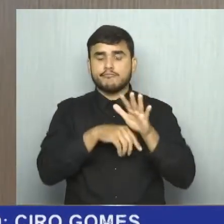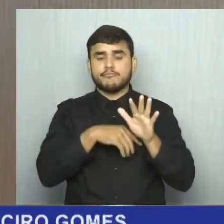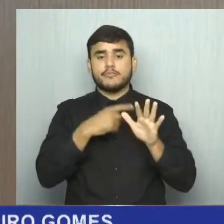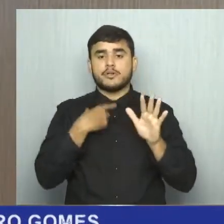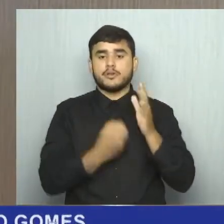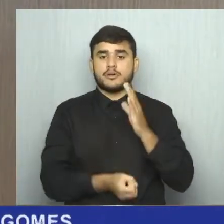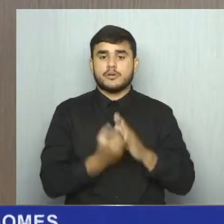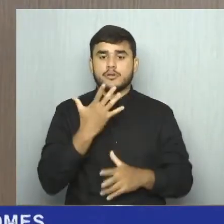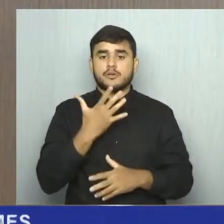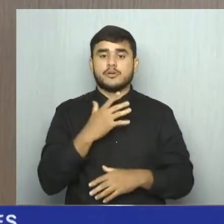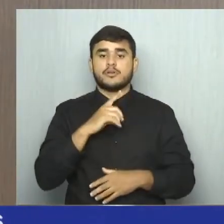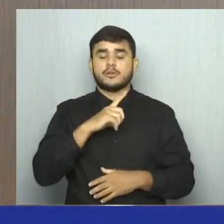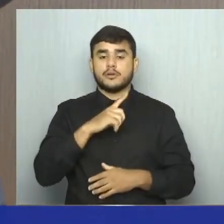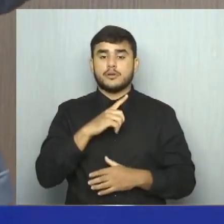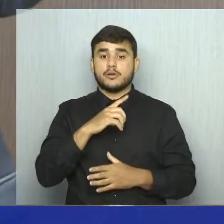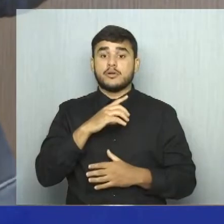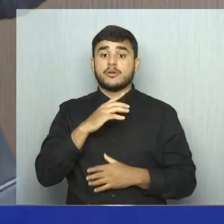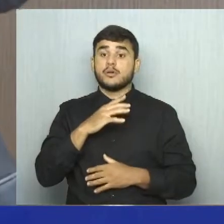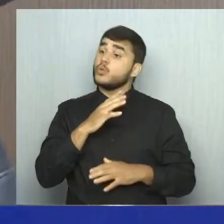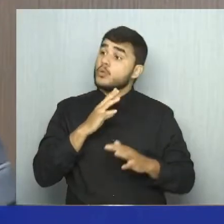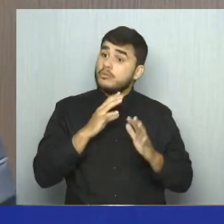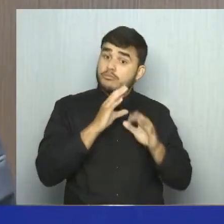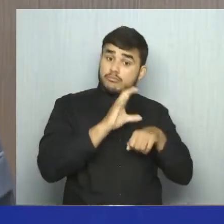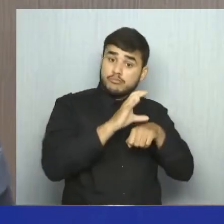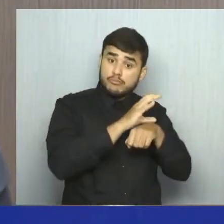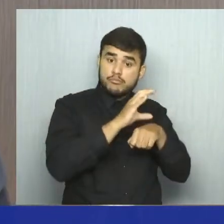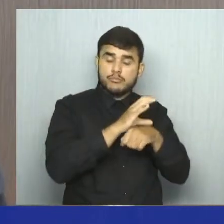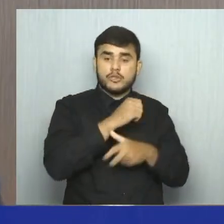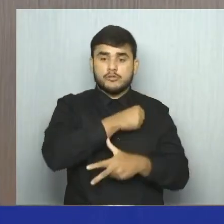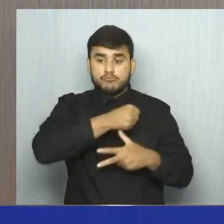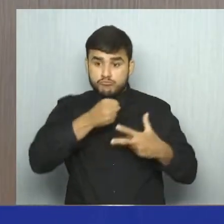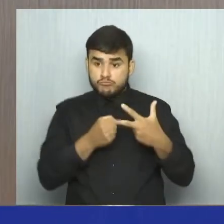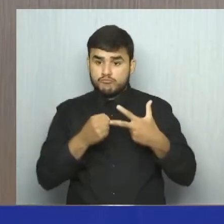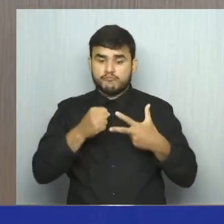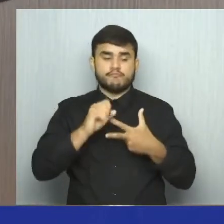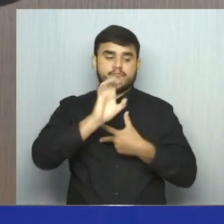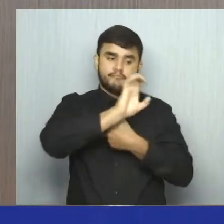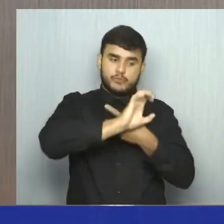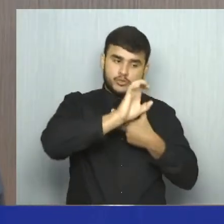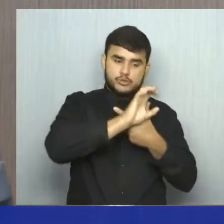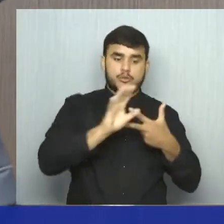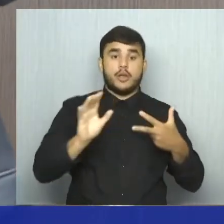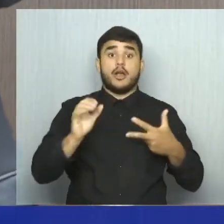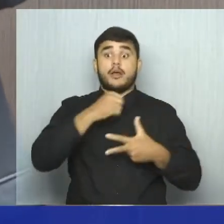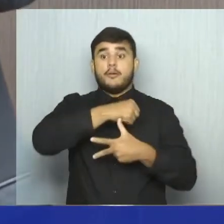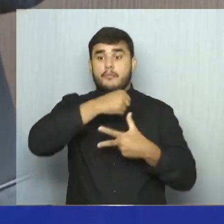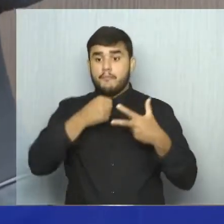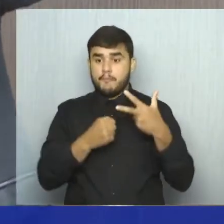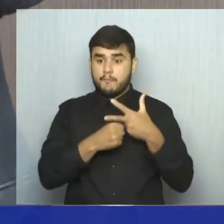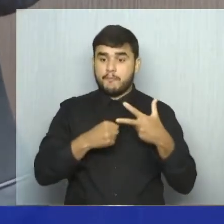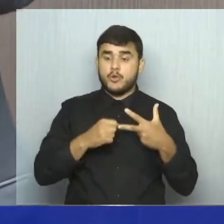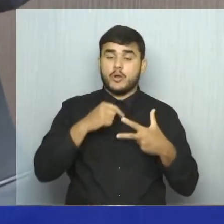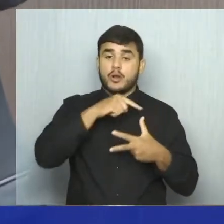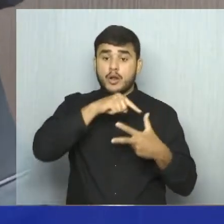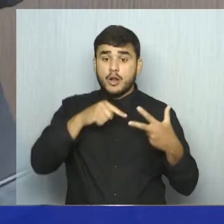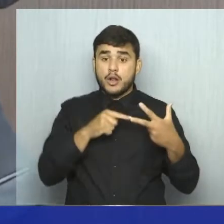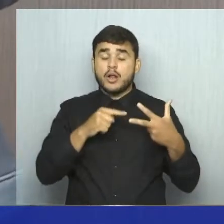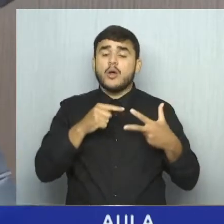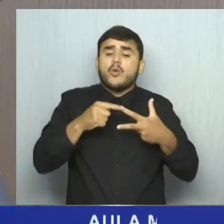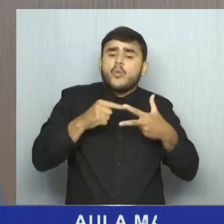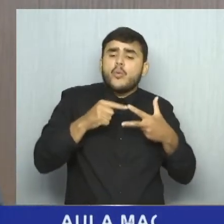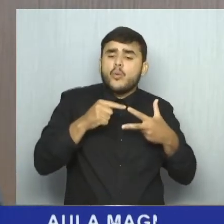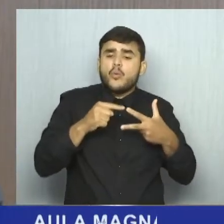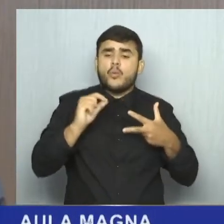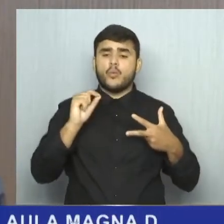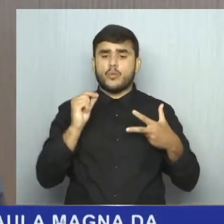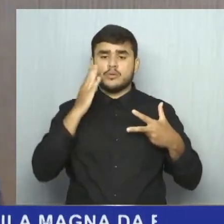então, a ideia de uma norma constitucional, com status absolutamente nobre, algumas das quais que nascem, inclusive, com a característica de